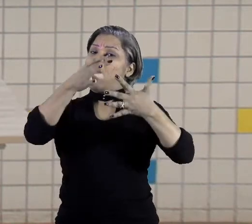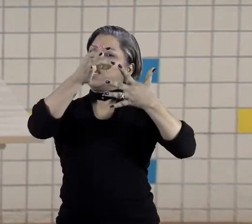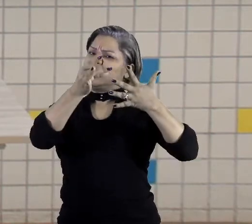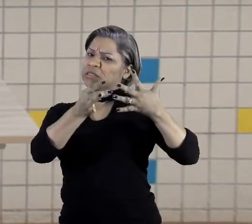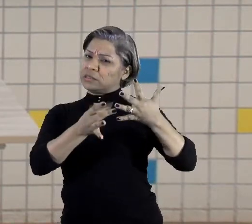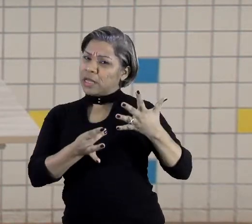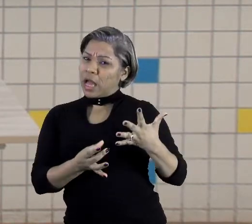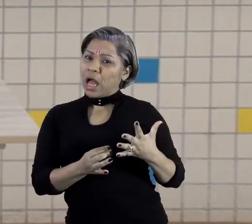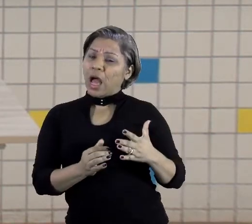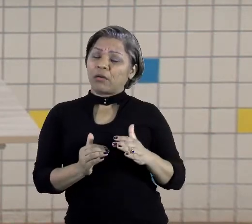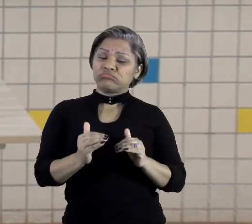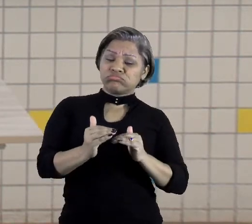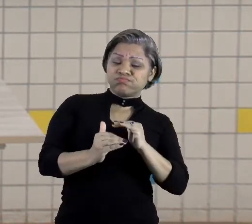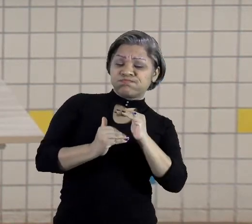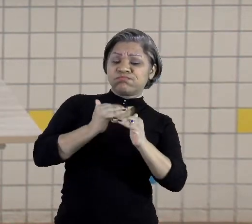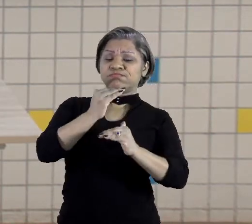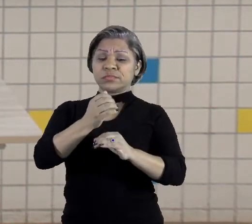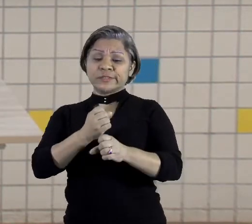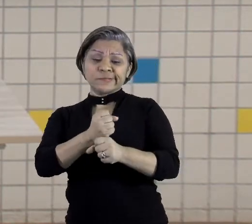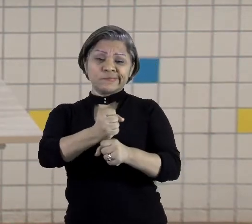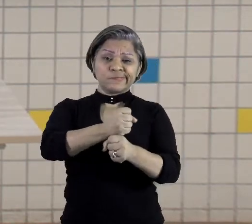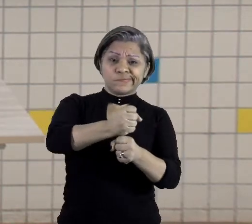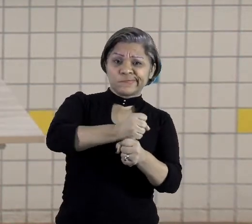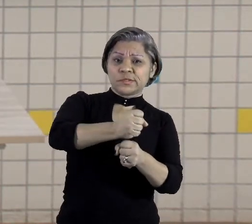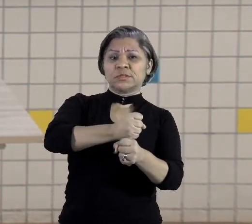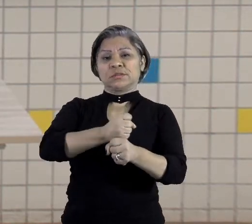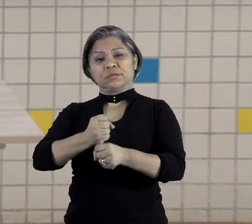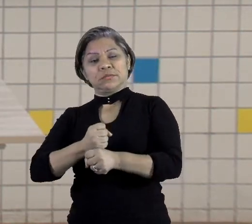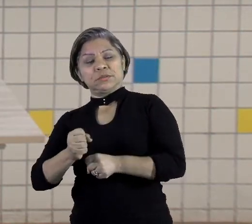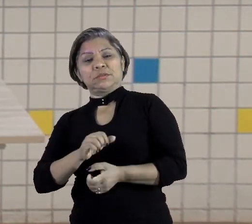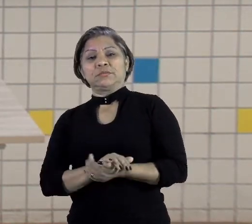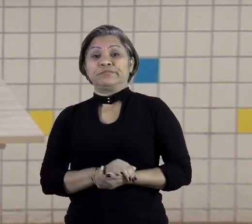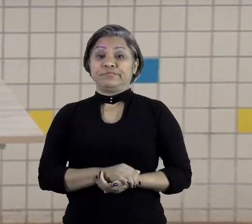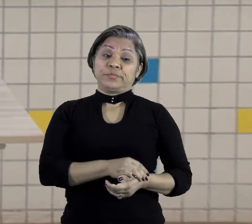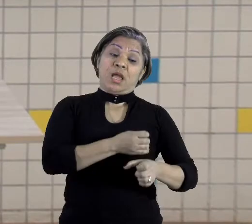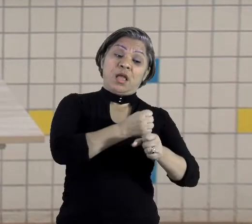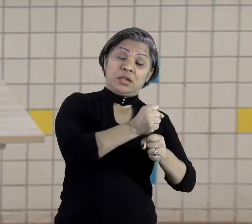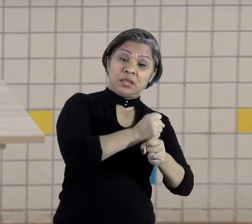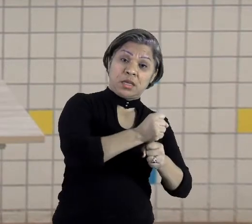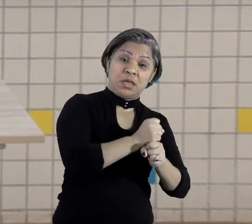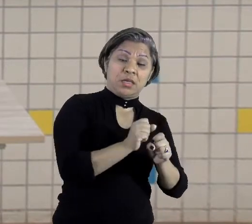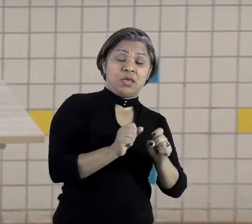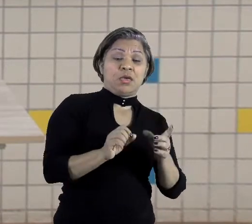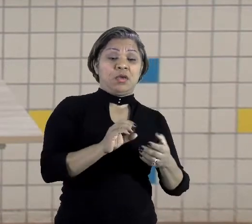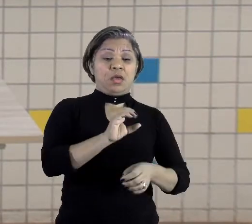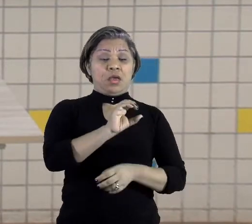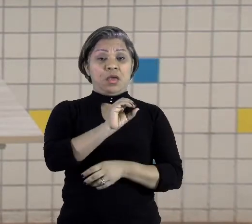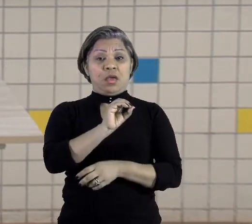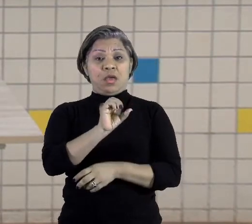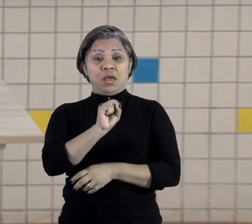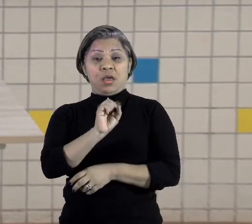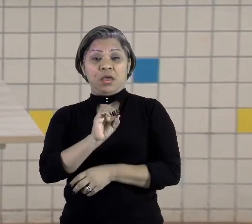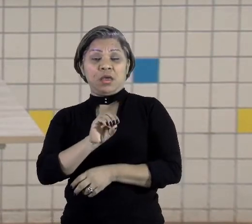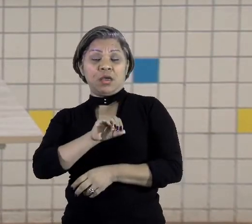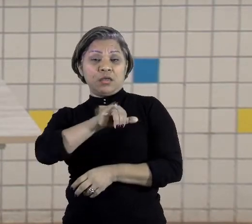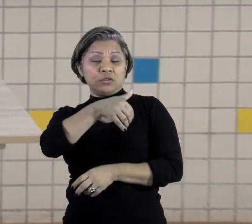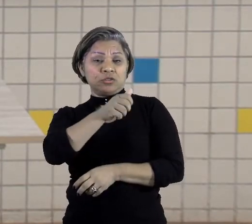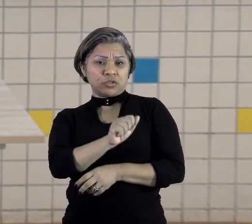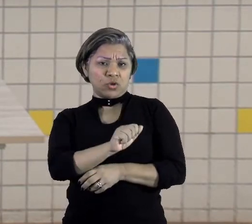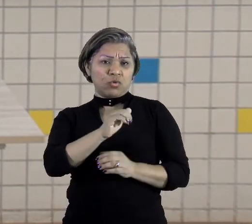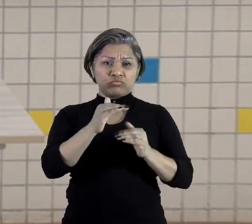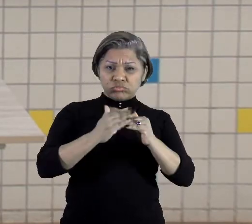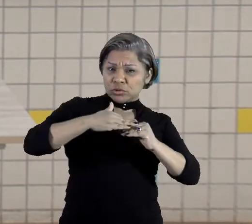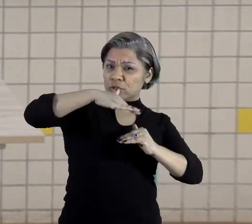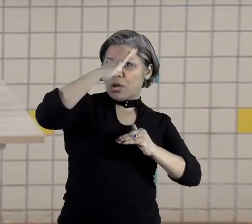ano, né? E principalmente devido a algumas safras. Tem ano que a soja, o preço está em cima, então aumenta, em vez de 58 vai para mais.